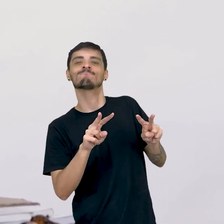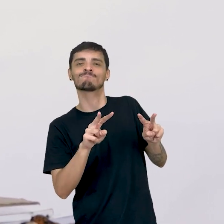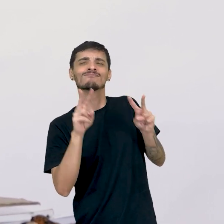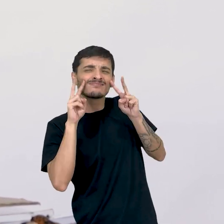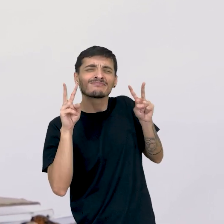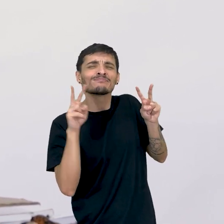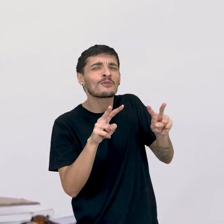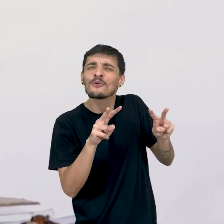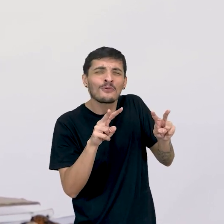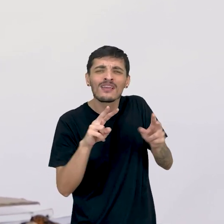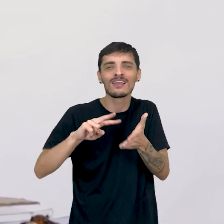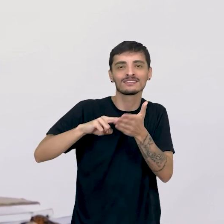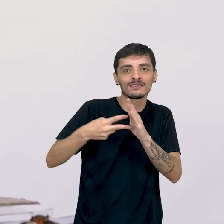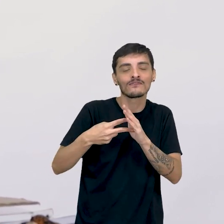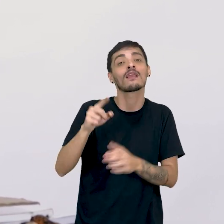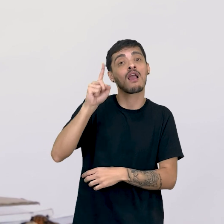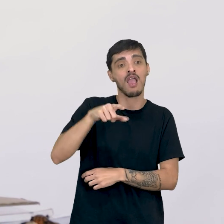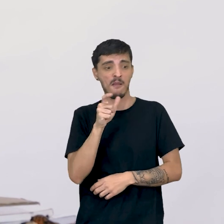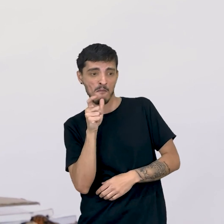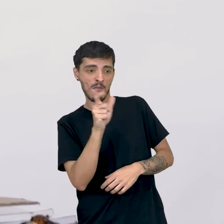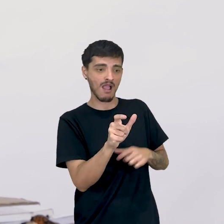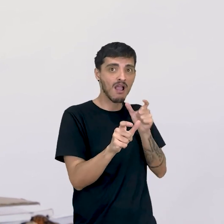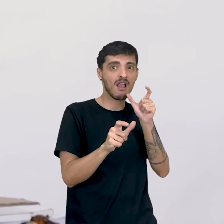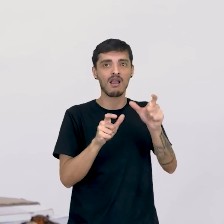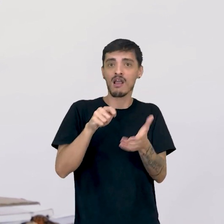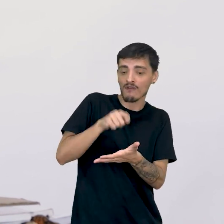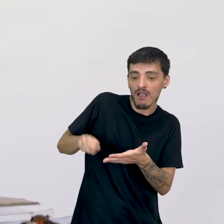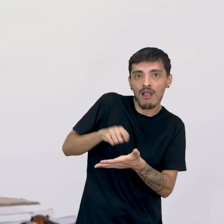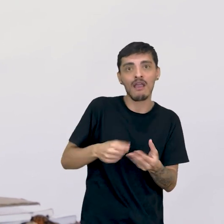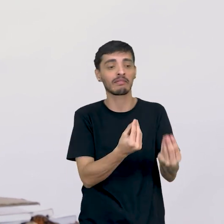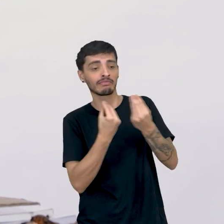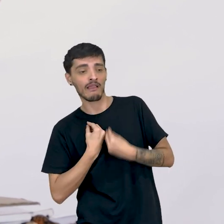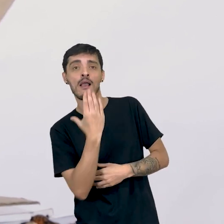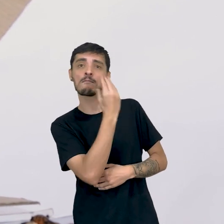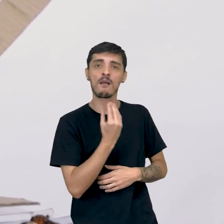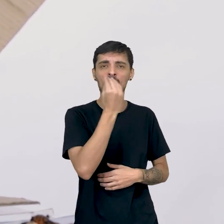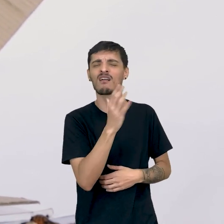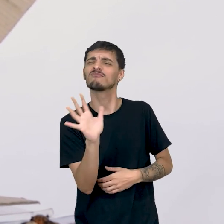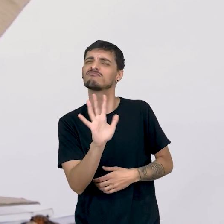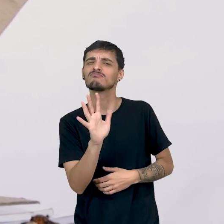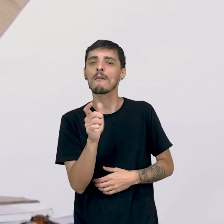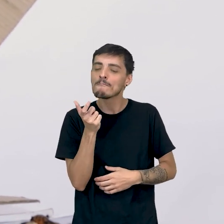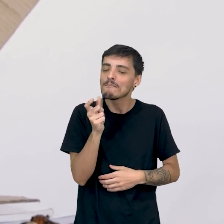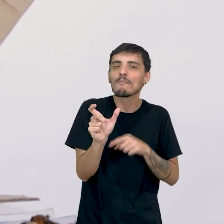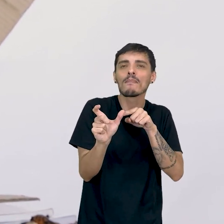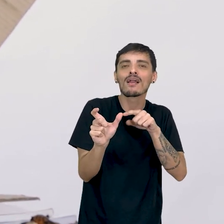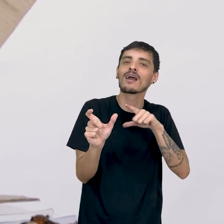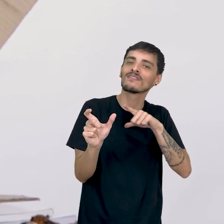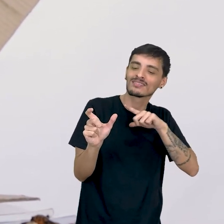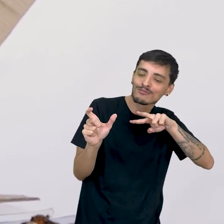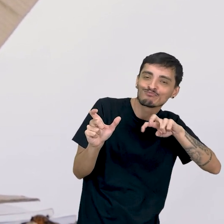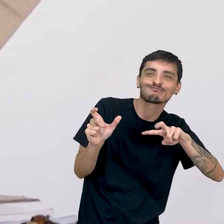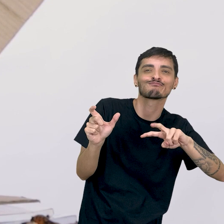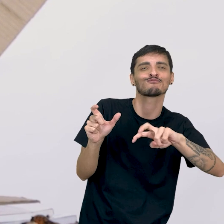crianças. E quando falo visível, quero dizer além da palavra, escrita ou oralizada, uma vez que o uso da palavra já tem sido